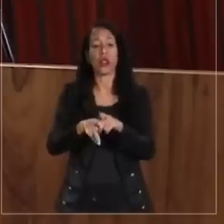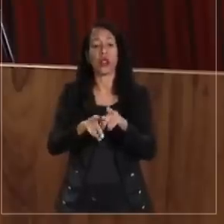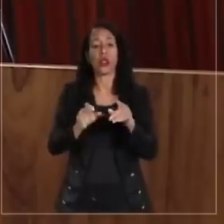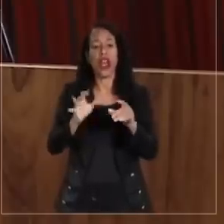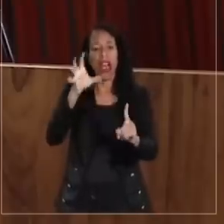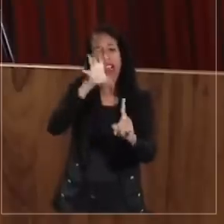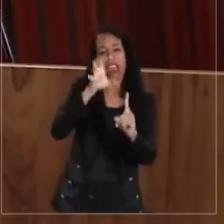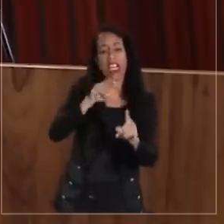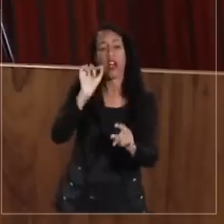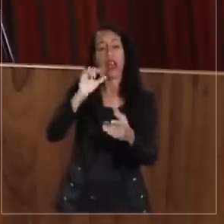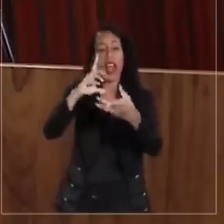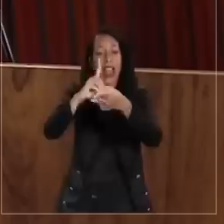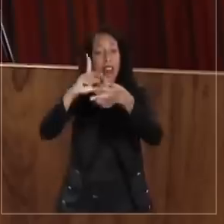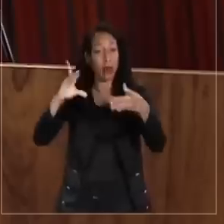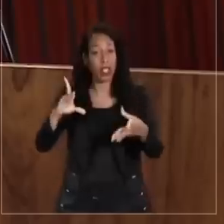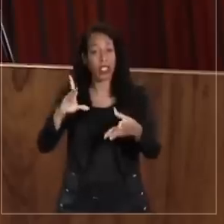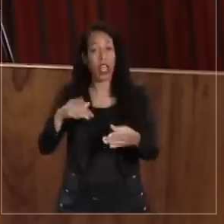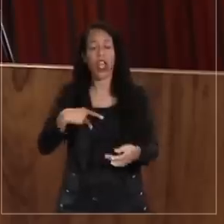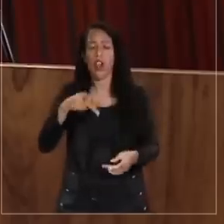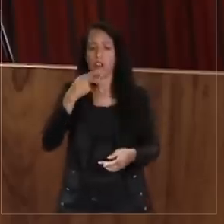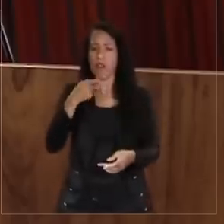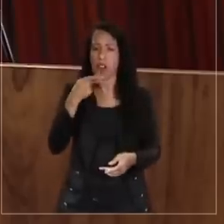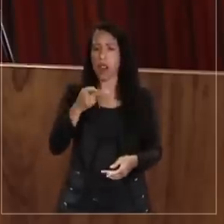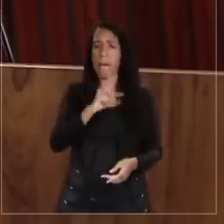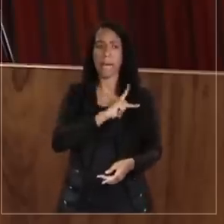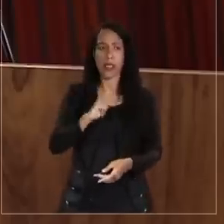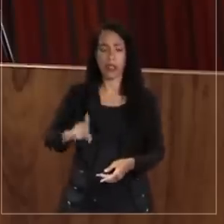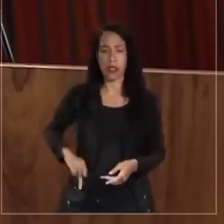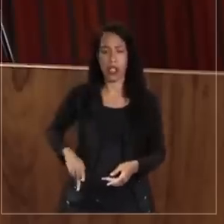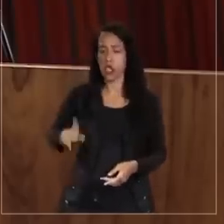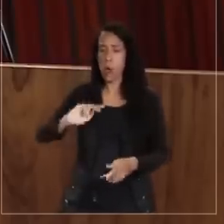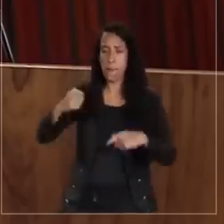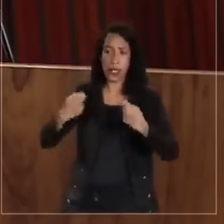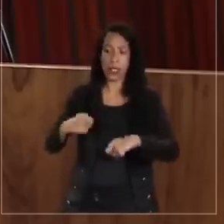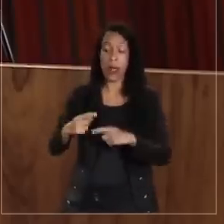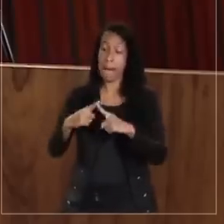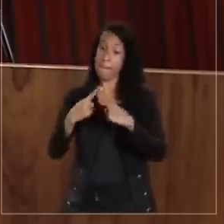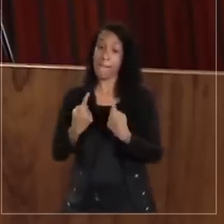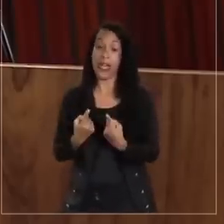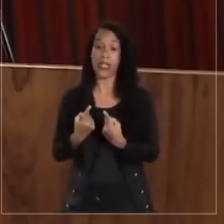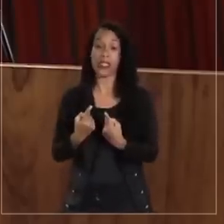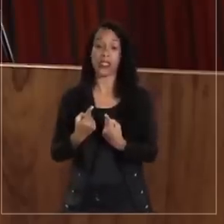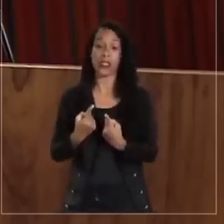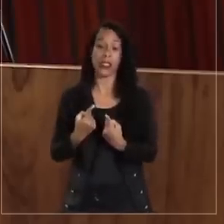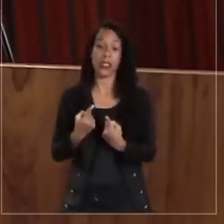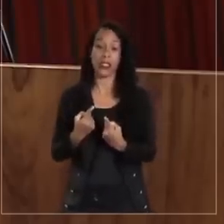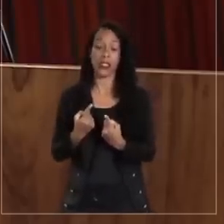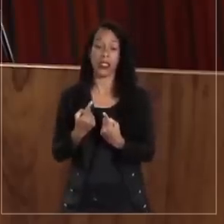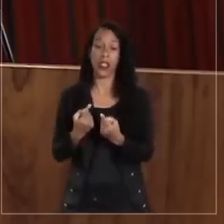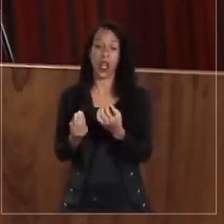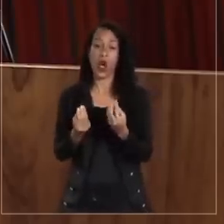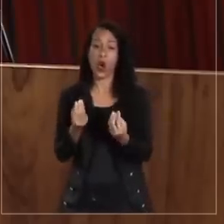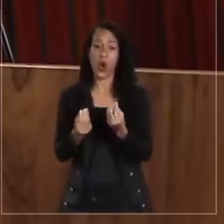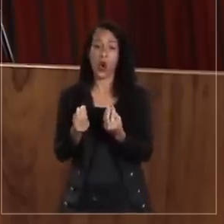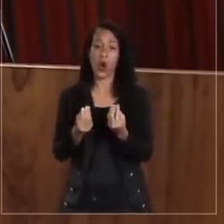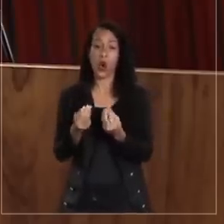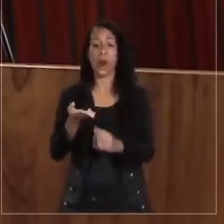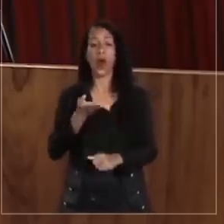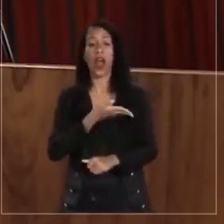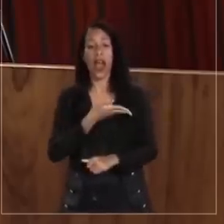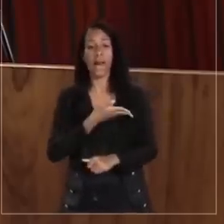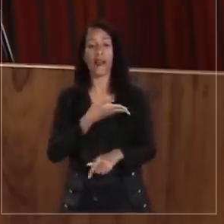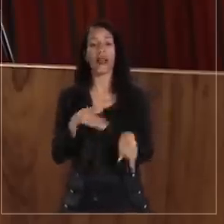a democracia. Devo dizer, presidente, não precisaria, mas como, além de